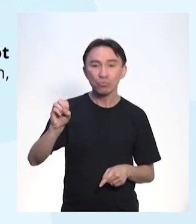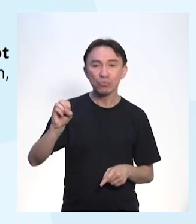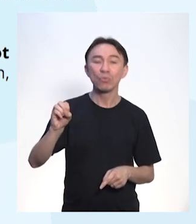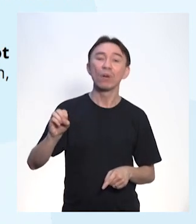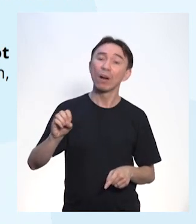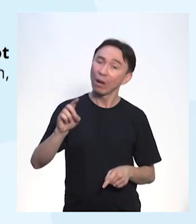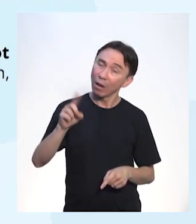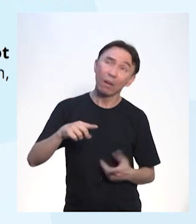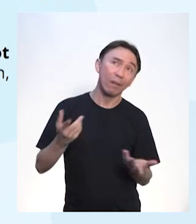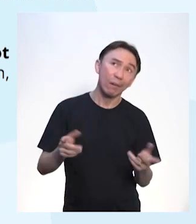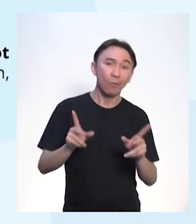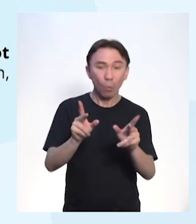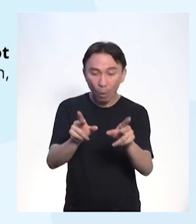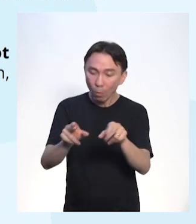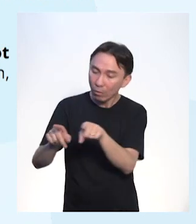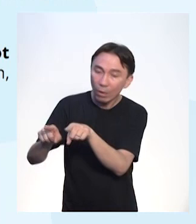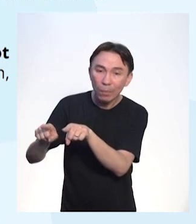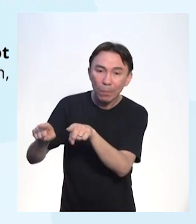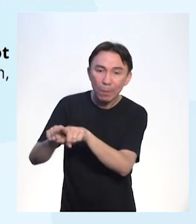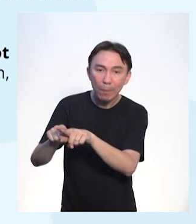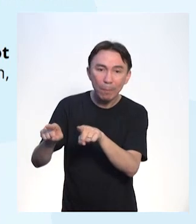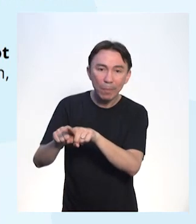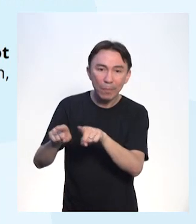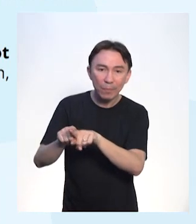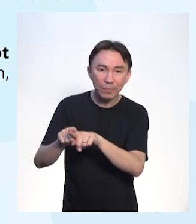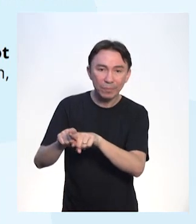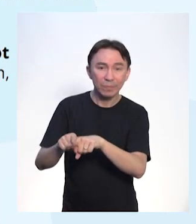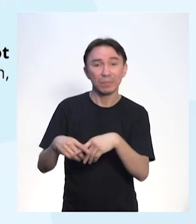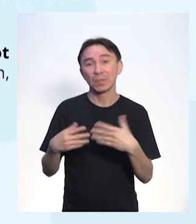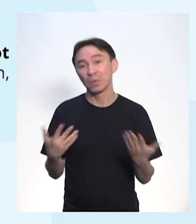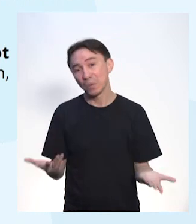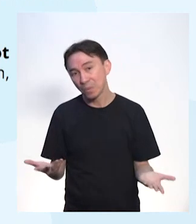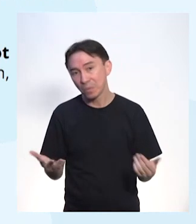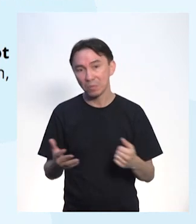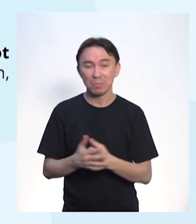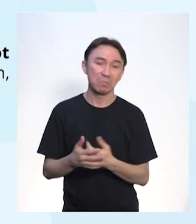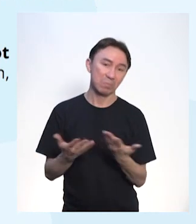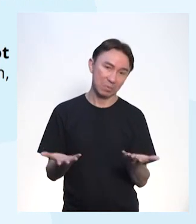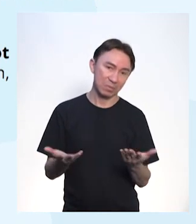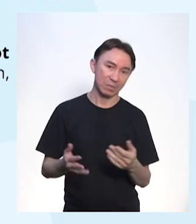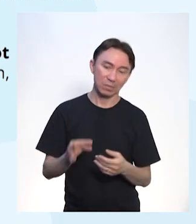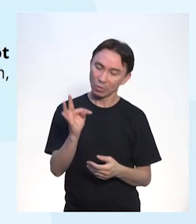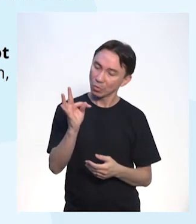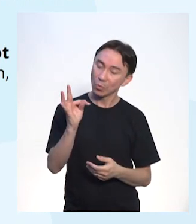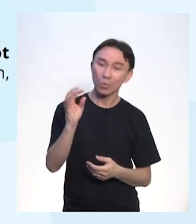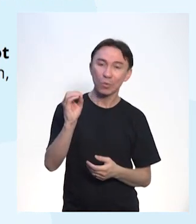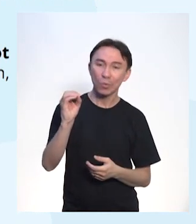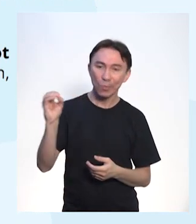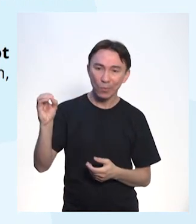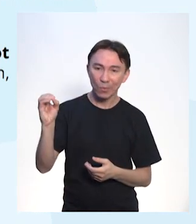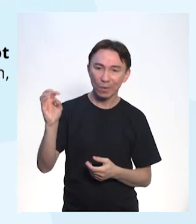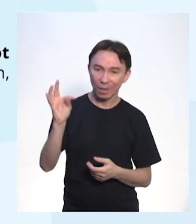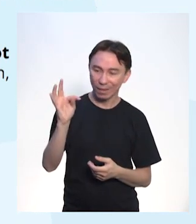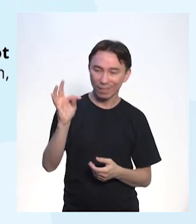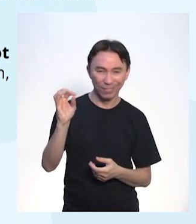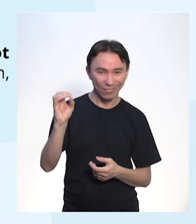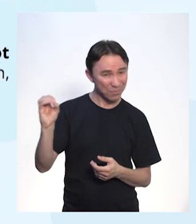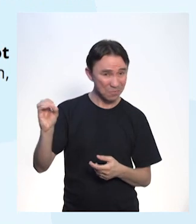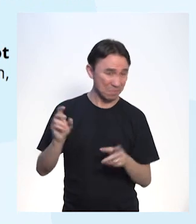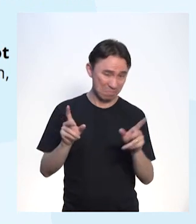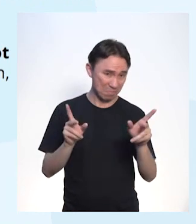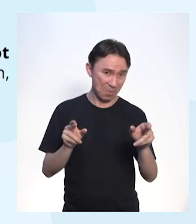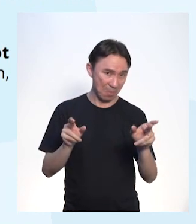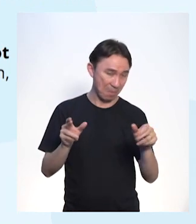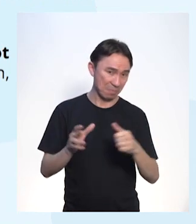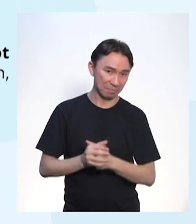mesma coisa se eu quisesse colocar o to no final da palavra. E agora não dá para entender minha letra aqui. Vamos